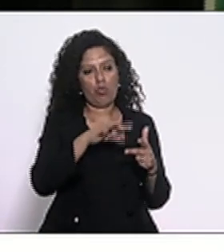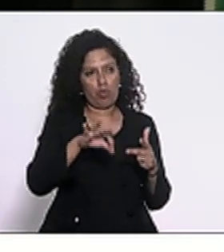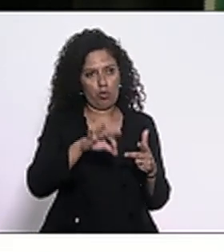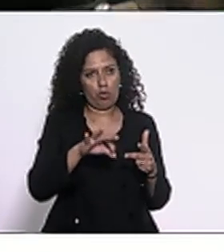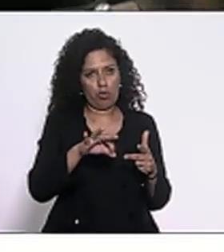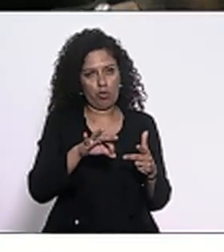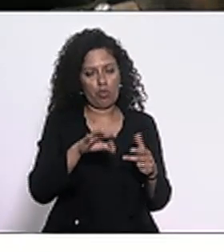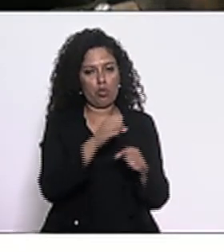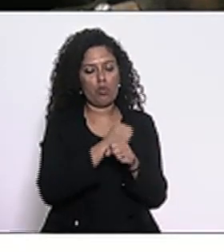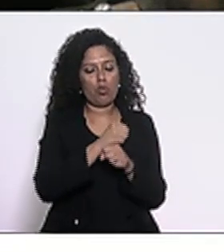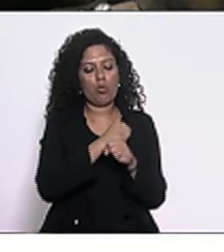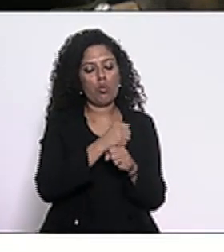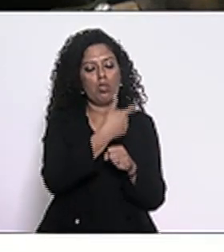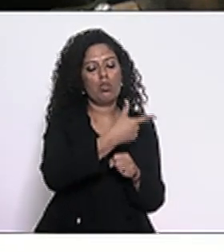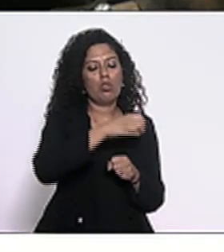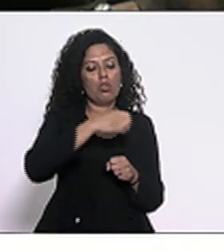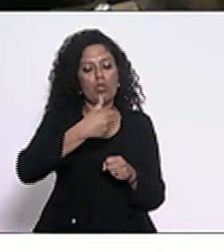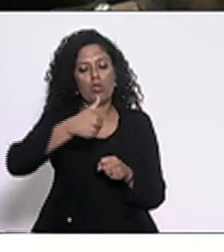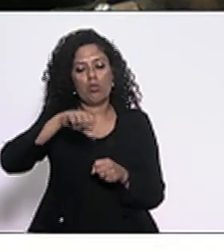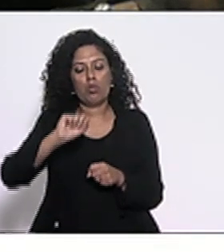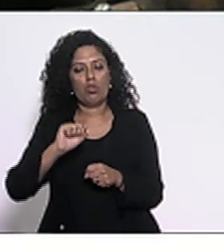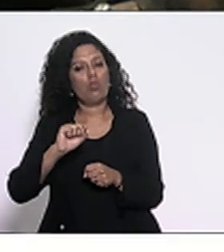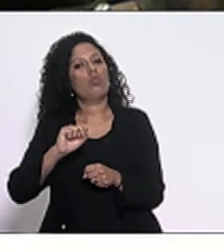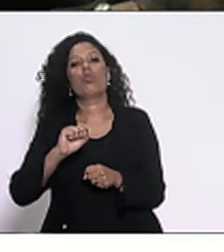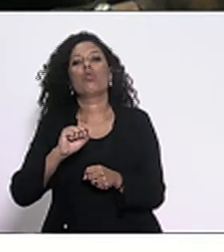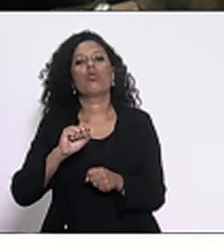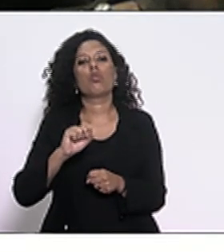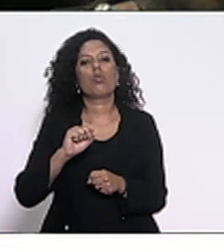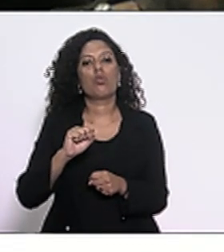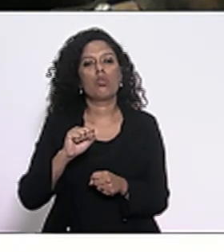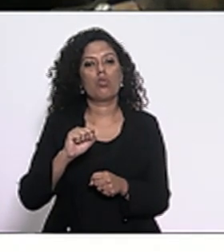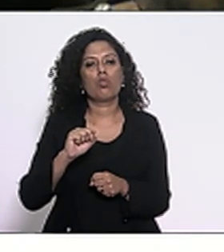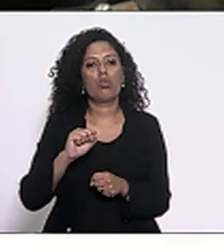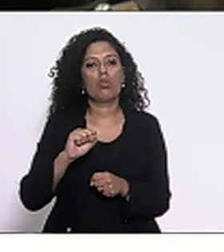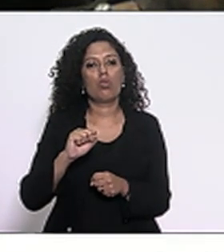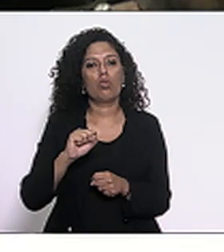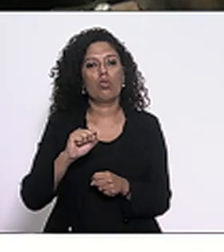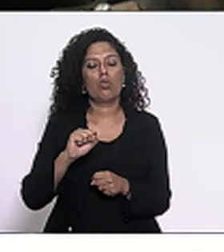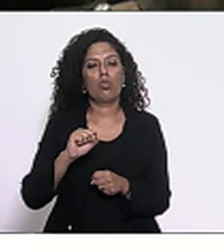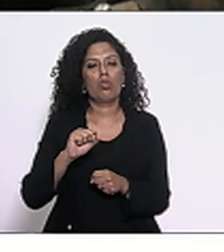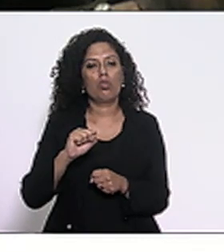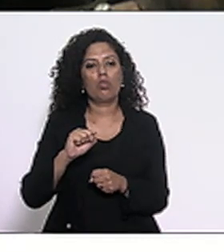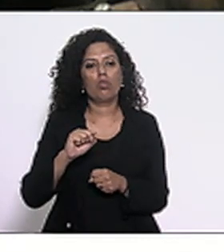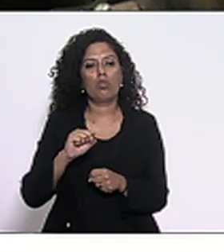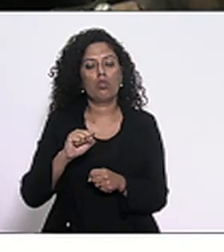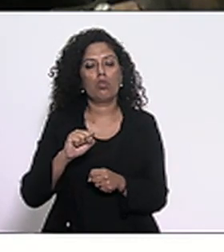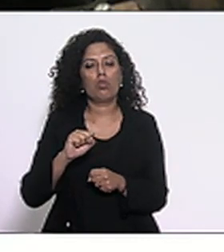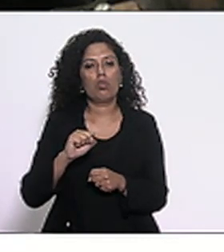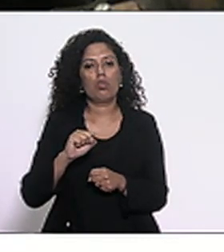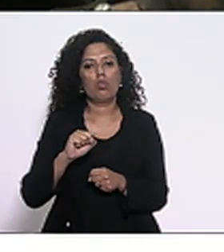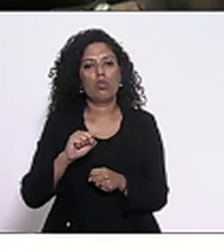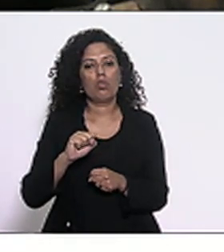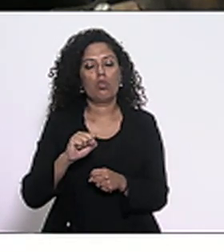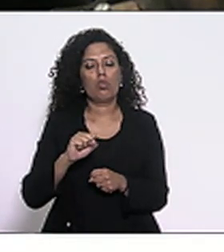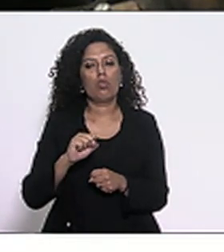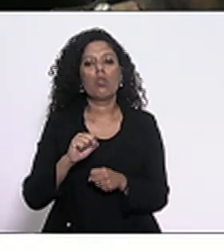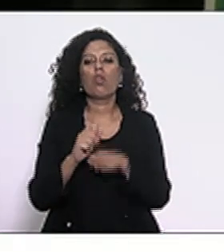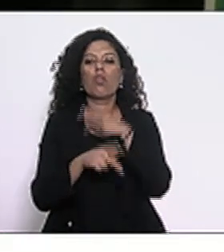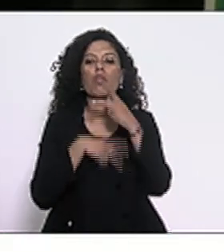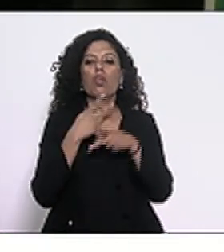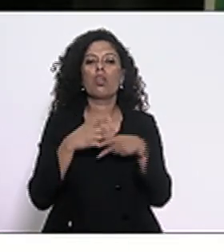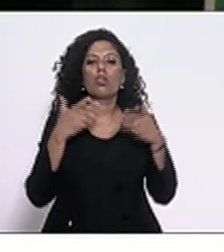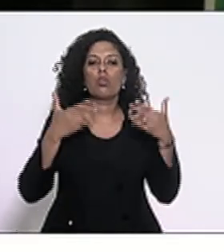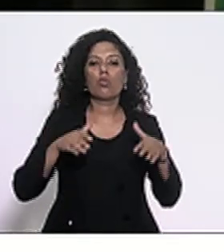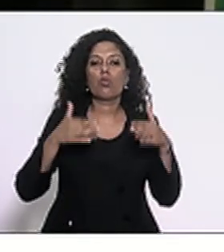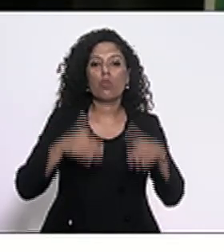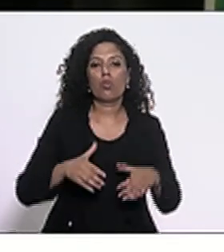é de 2018. Tá bom. Então não é tão... relativamente recente. No segundo semestre de 2018, se eu não me engano, 18. Se pudesse fazer chegar a